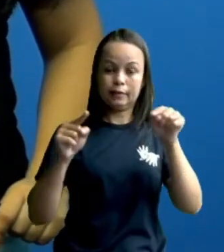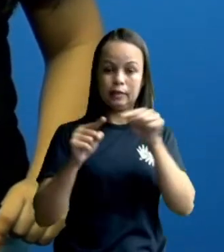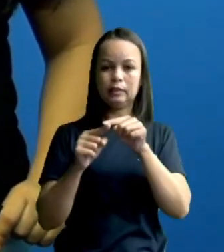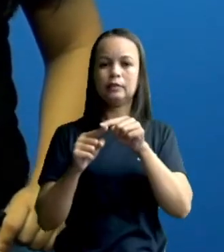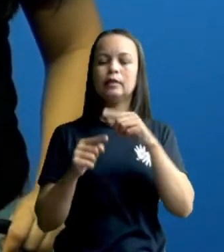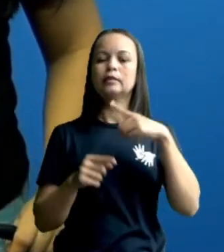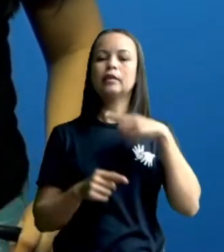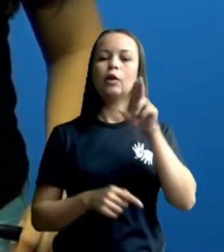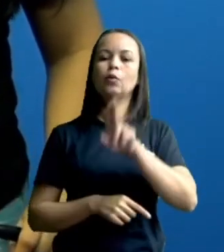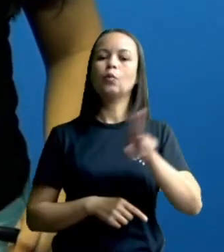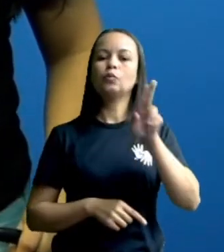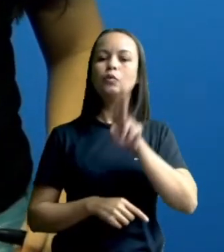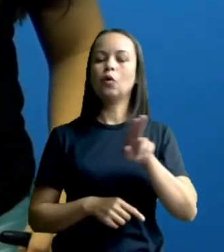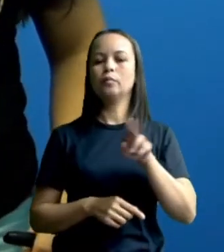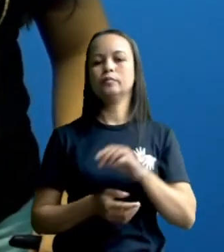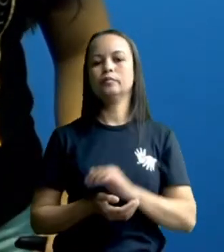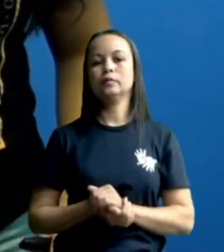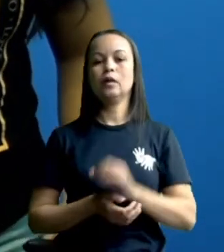de triângulo